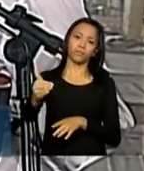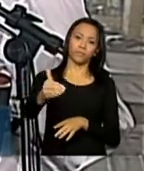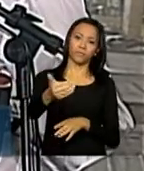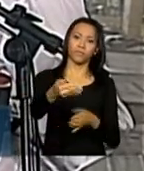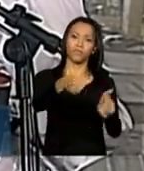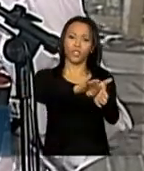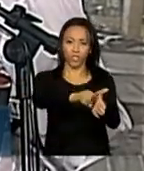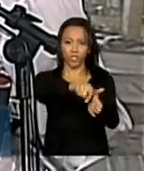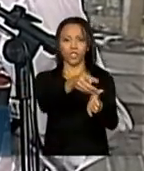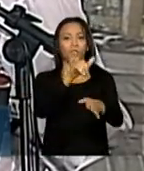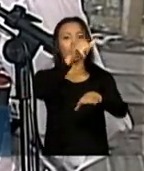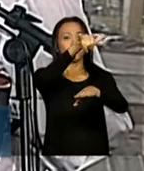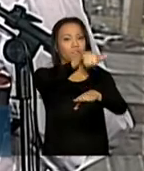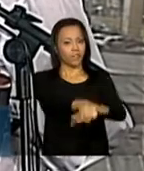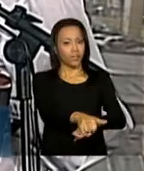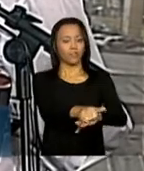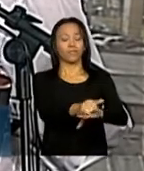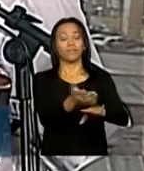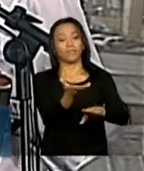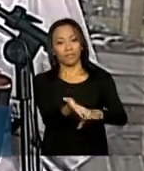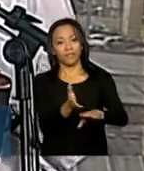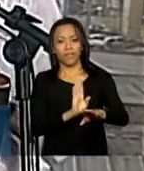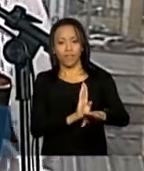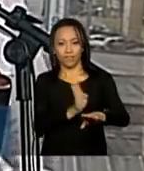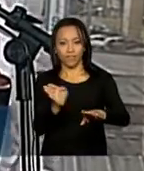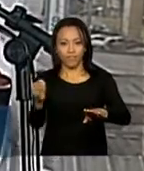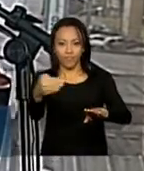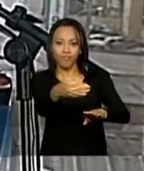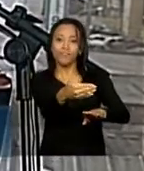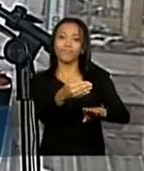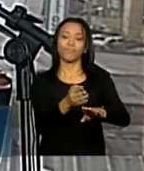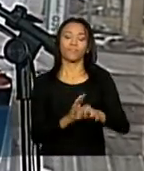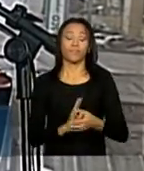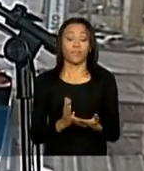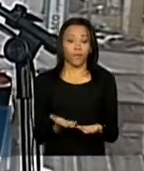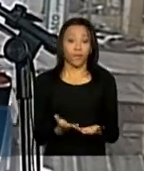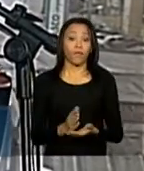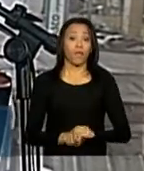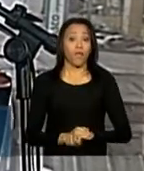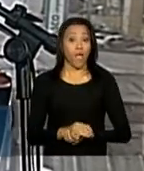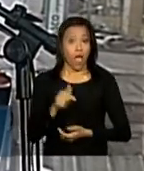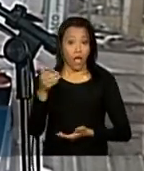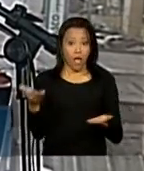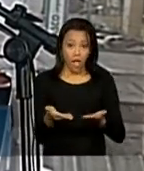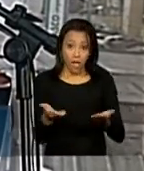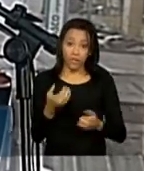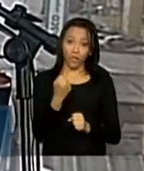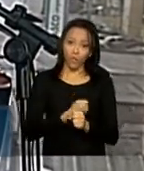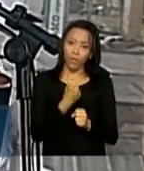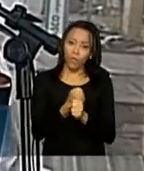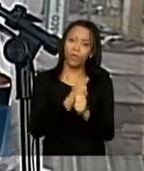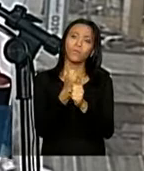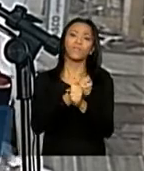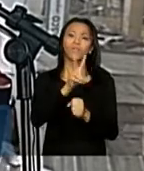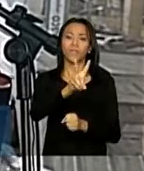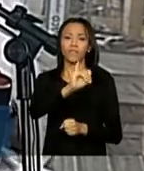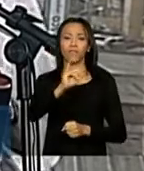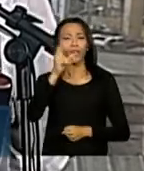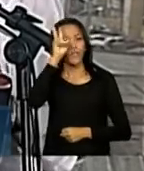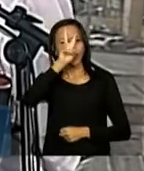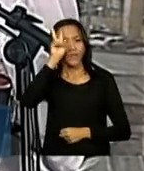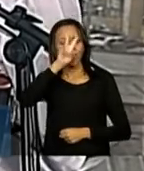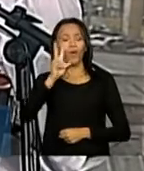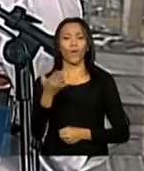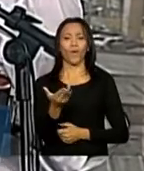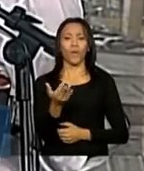para o aeroporto, não passa no Iguatemi, não passa mais em lugar nenhum. Então, a história dessa via começa como o